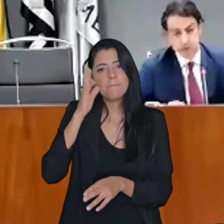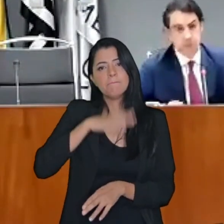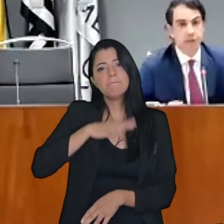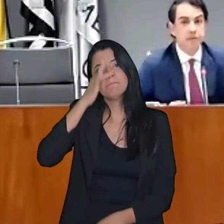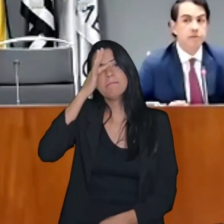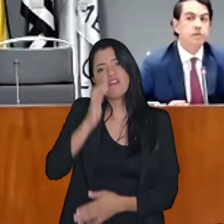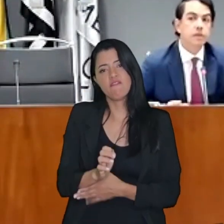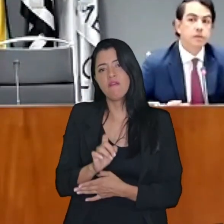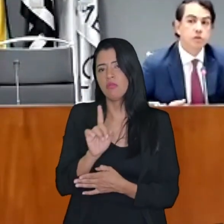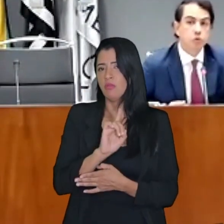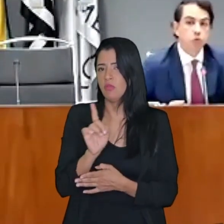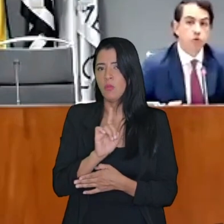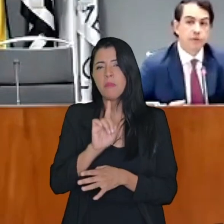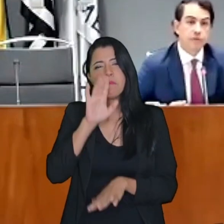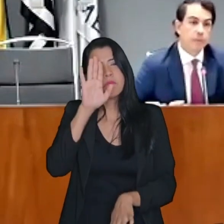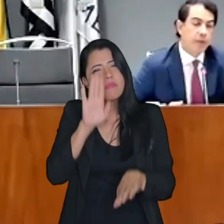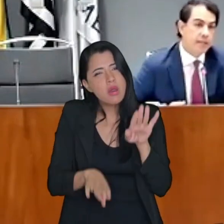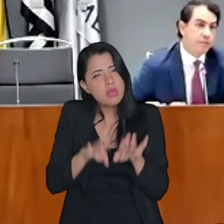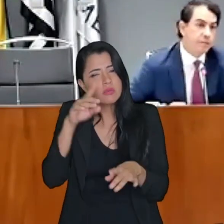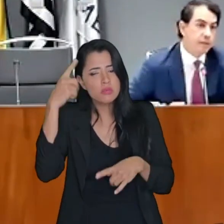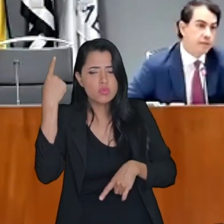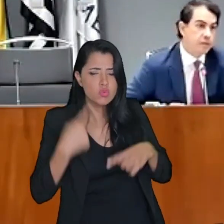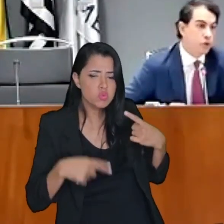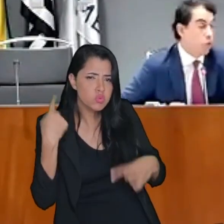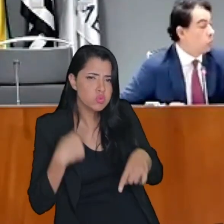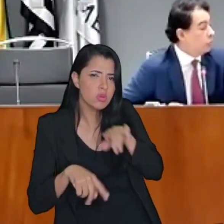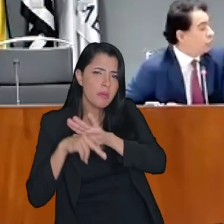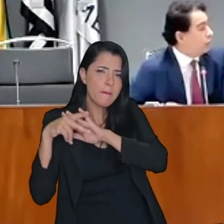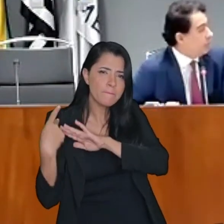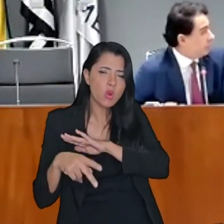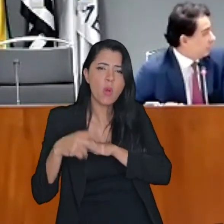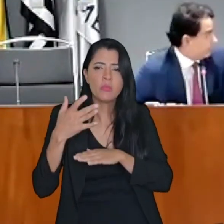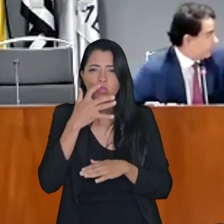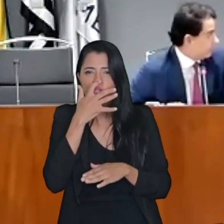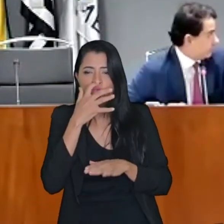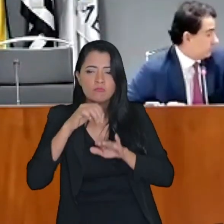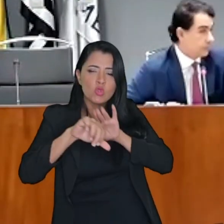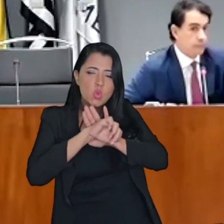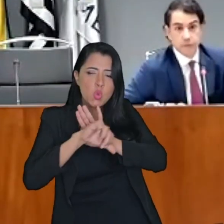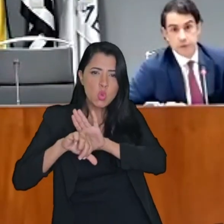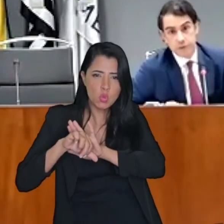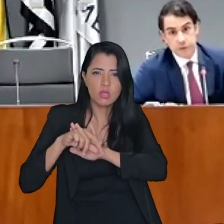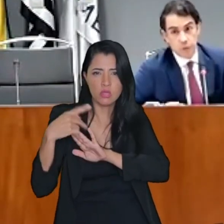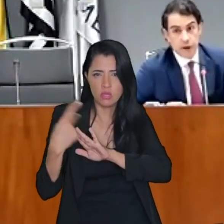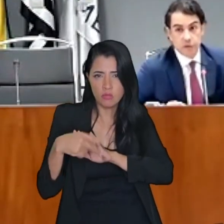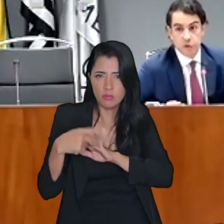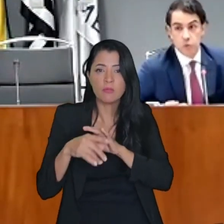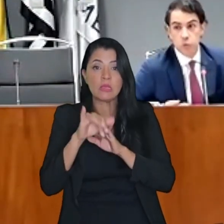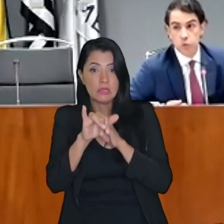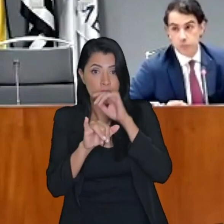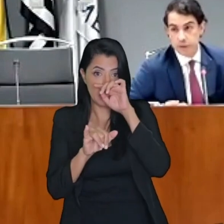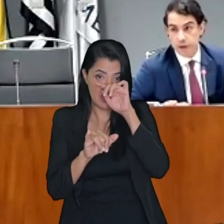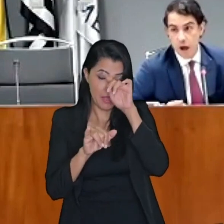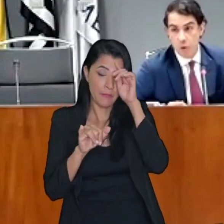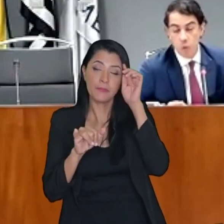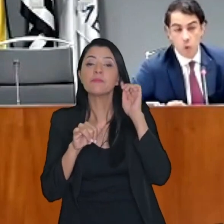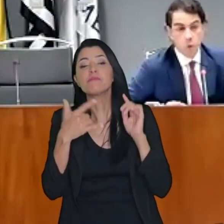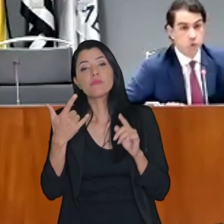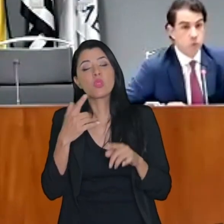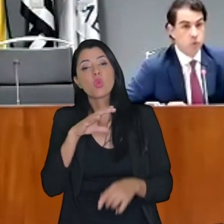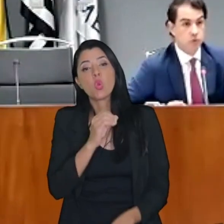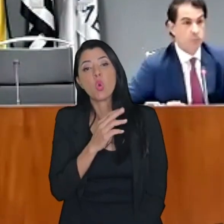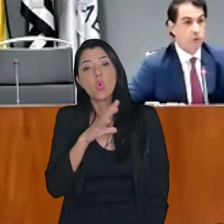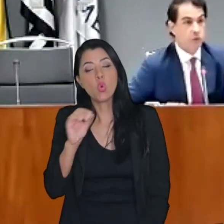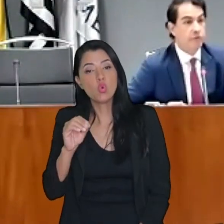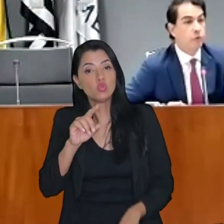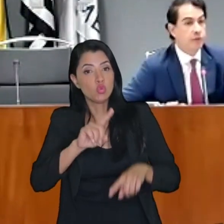mas muitas vezes discussões advindas de concurso de crimes, se é um caso de concurso material ou